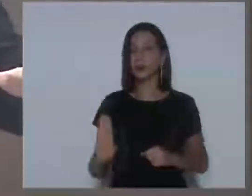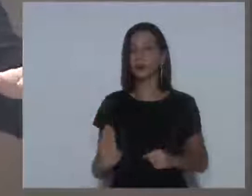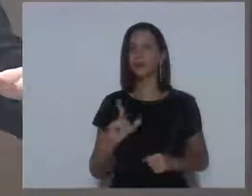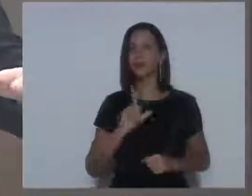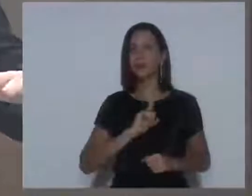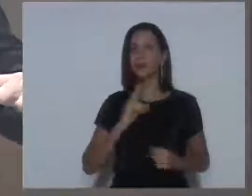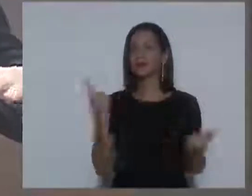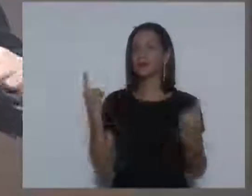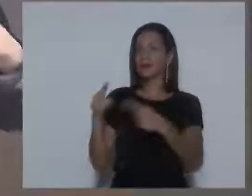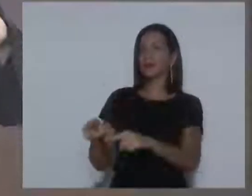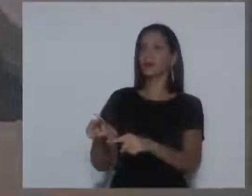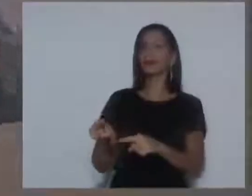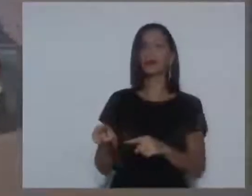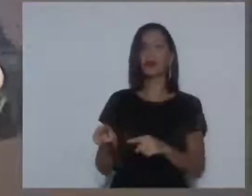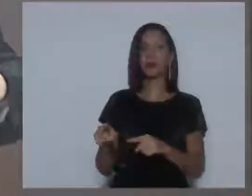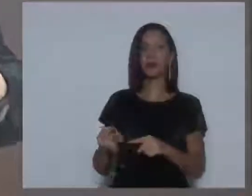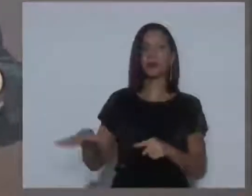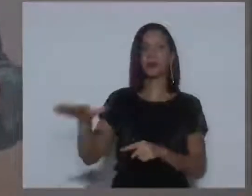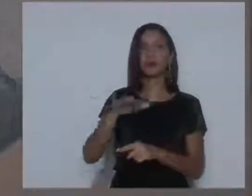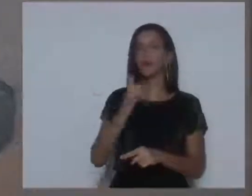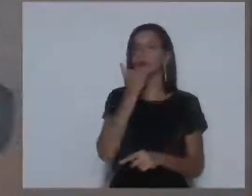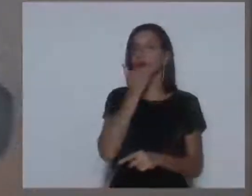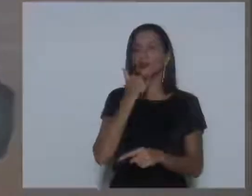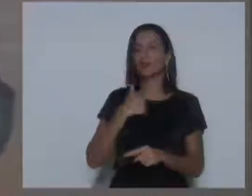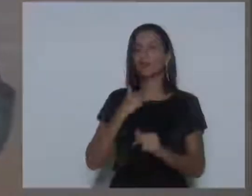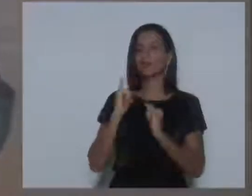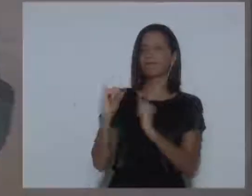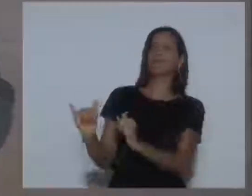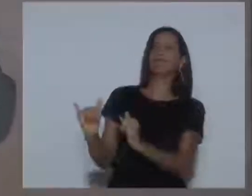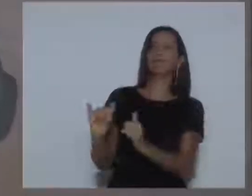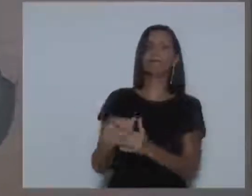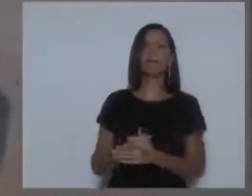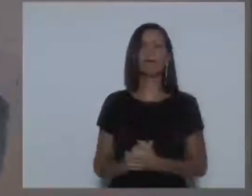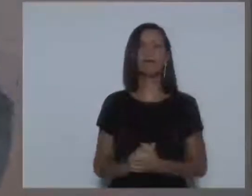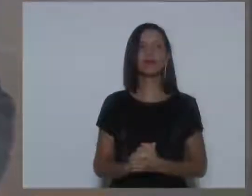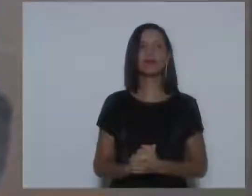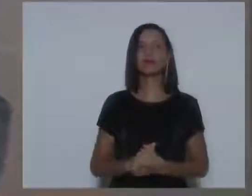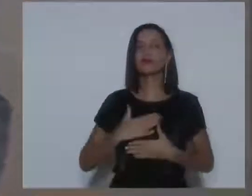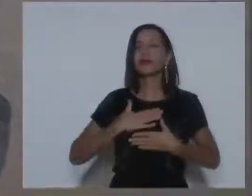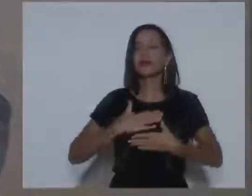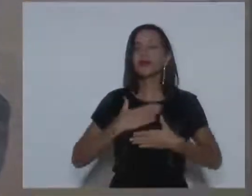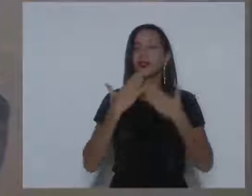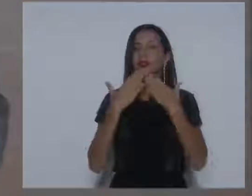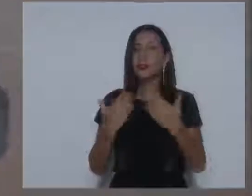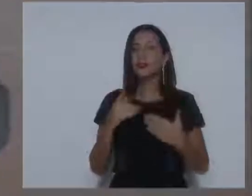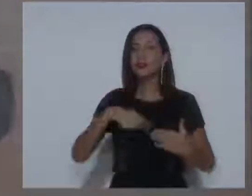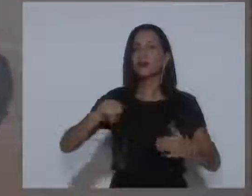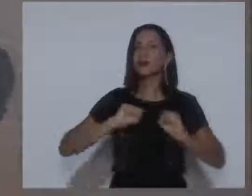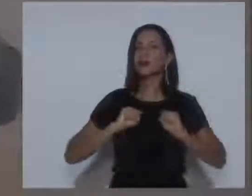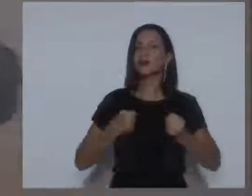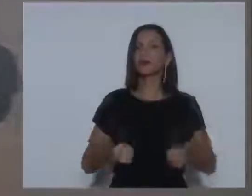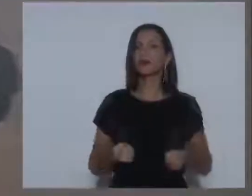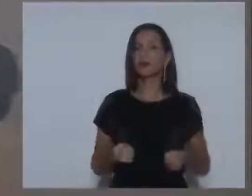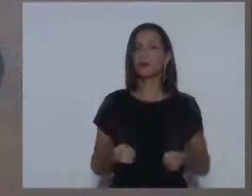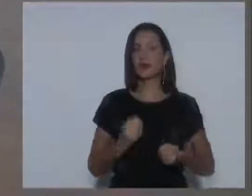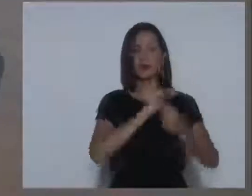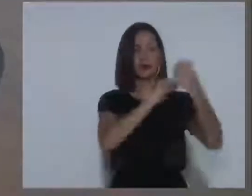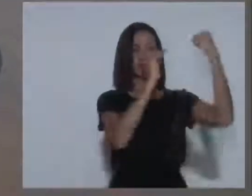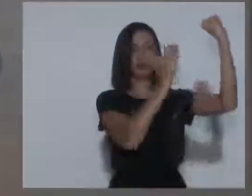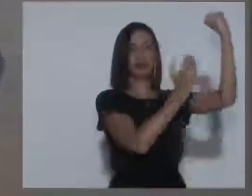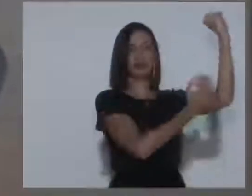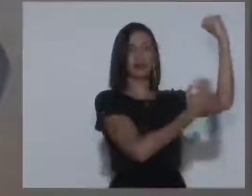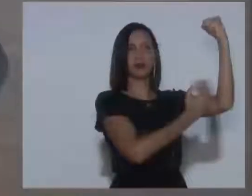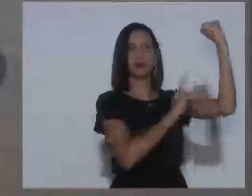quem for, eu repudiei, né? Então, eu peço o esforço das autoridades, porque já tem a foto do carro,